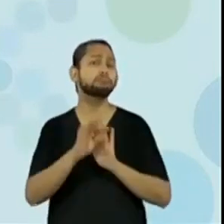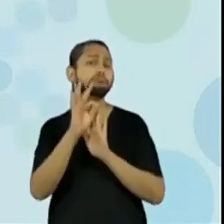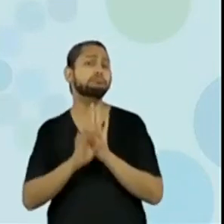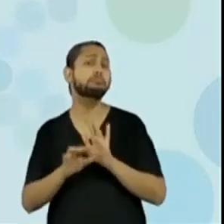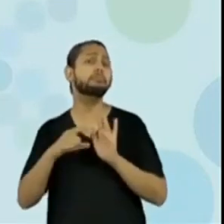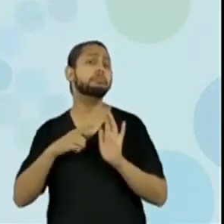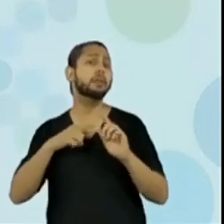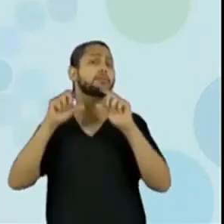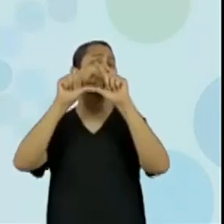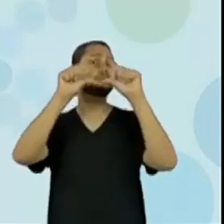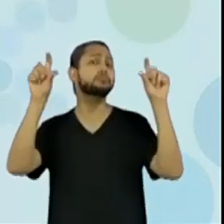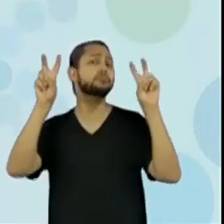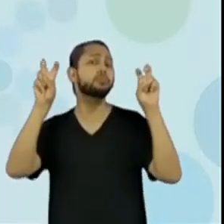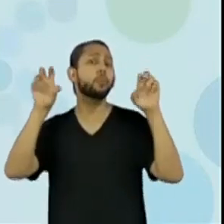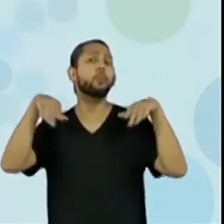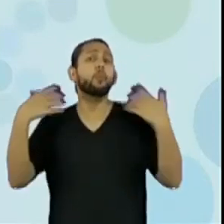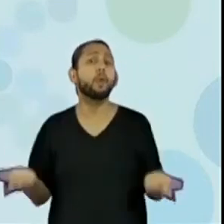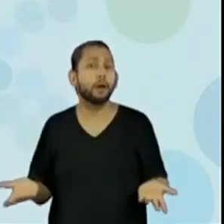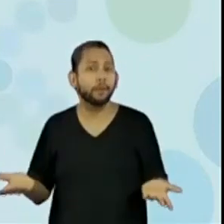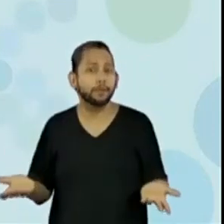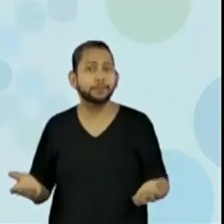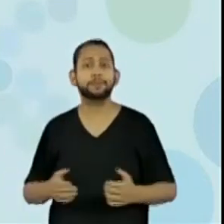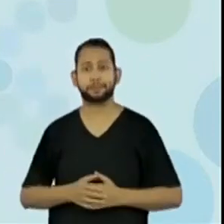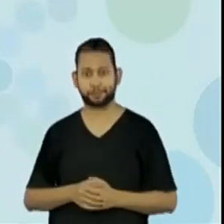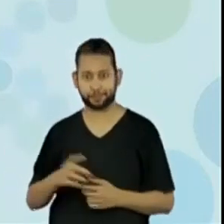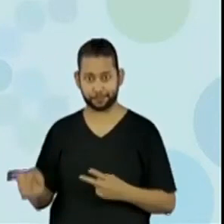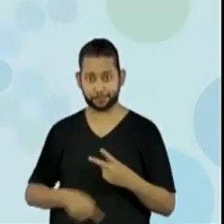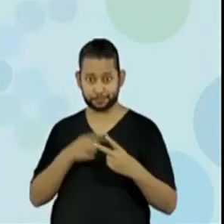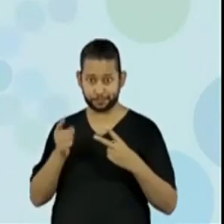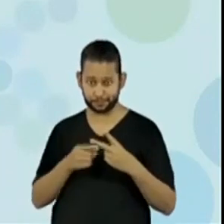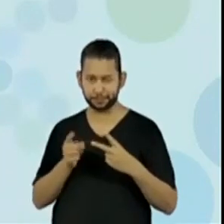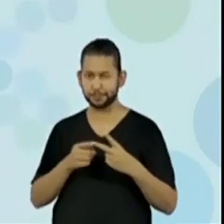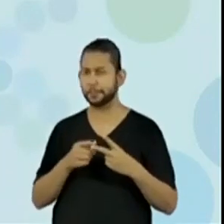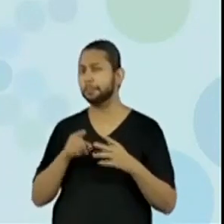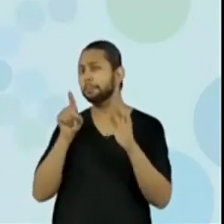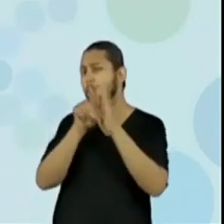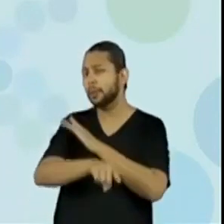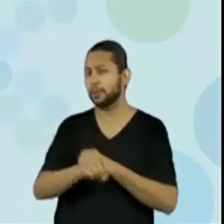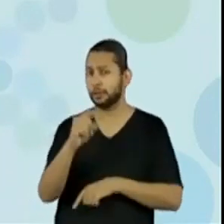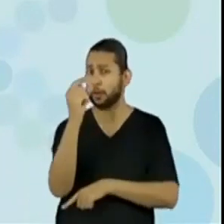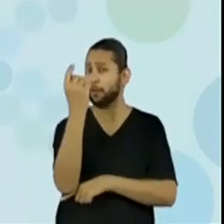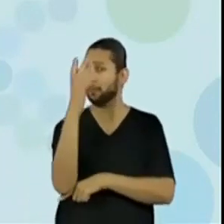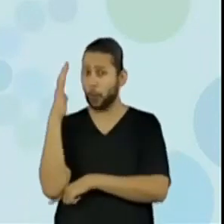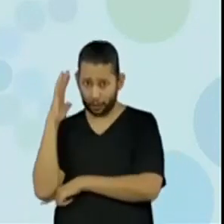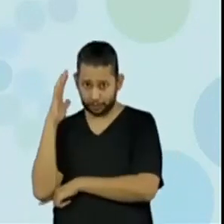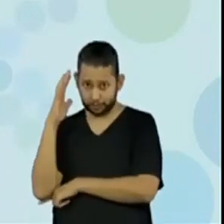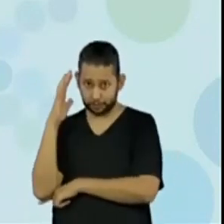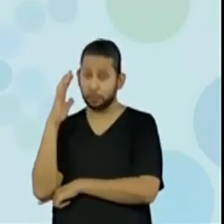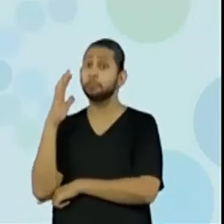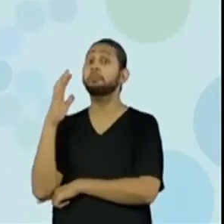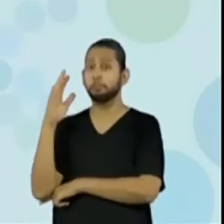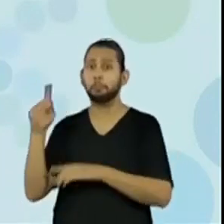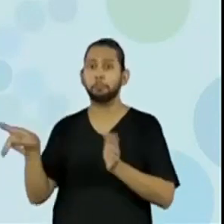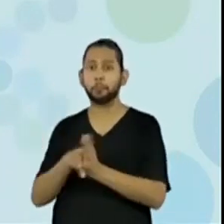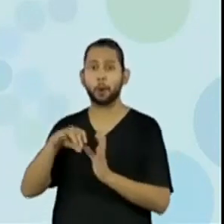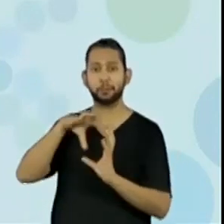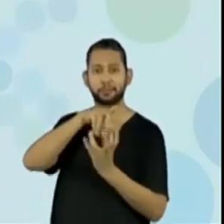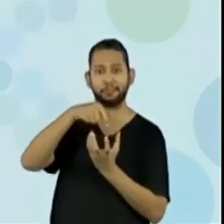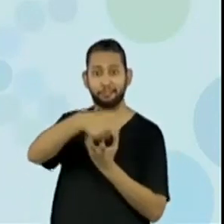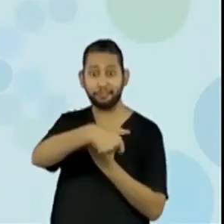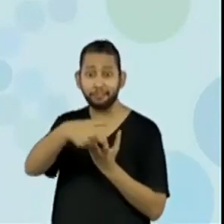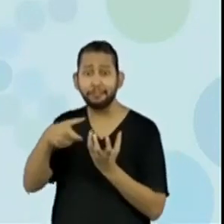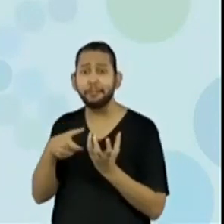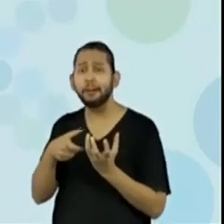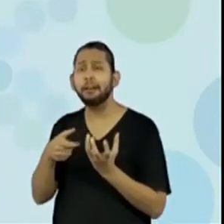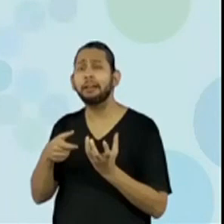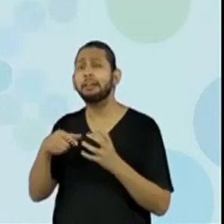texto? Questão 2. As florestas tropicais cobrem quantos % da superfície da Terra? E a